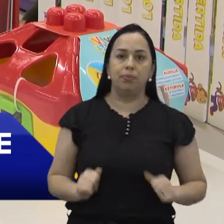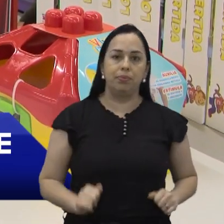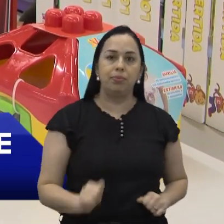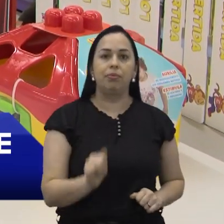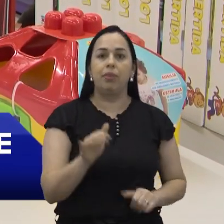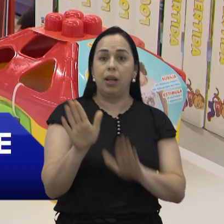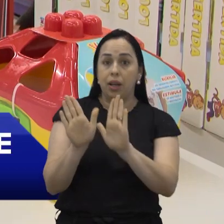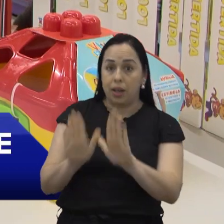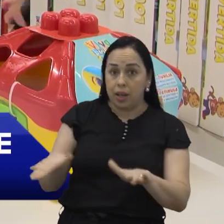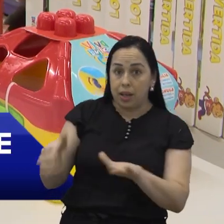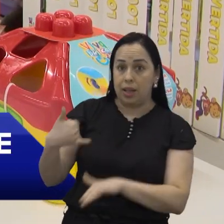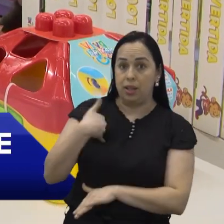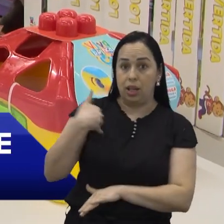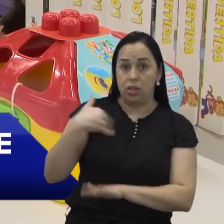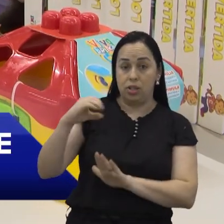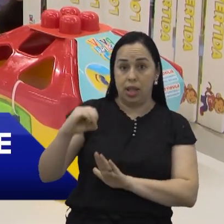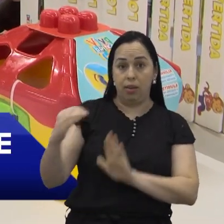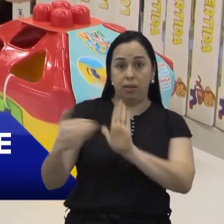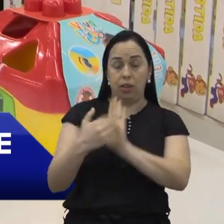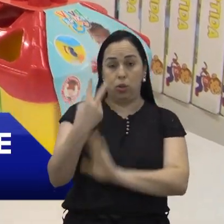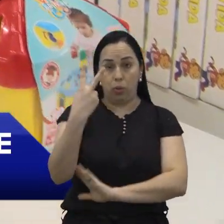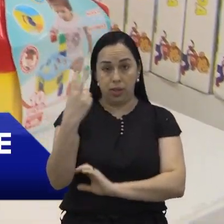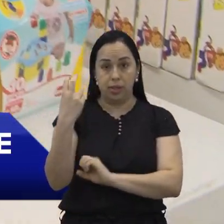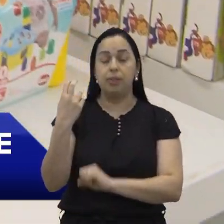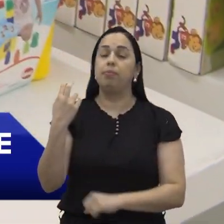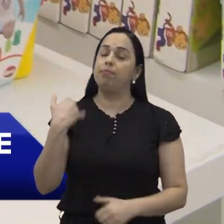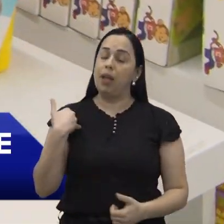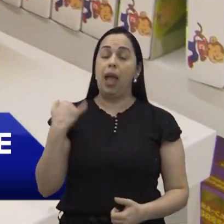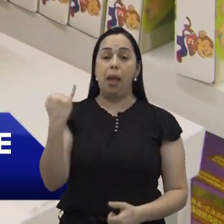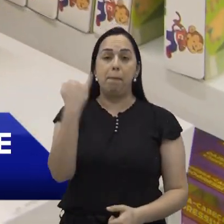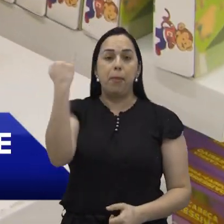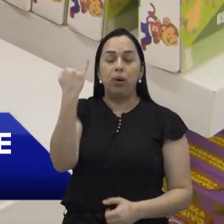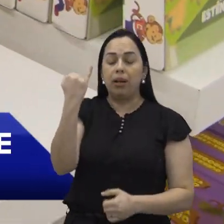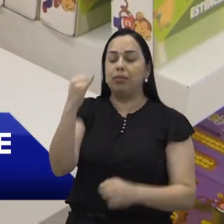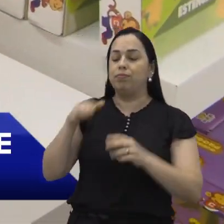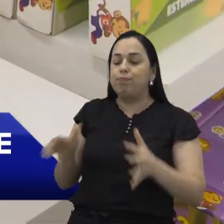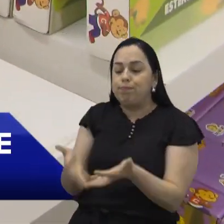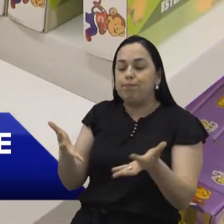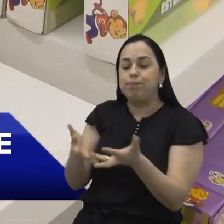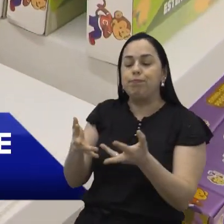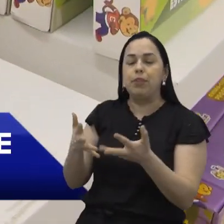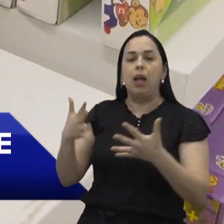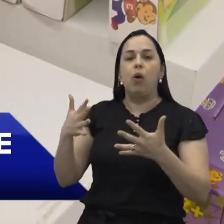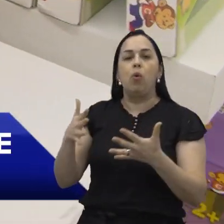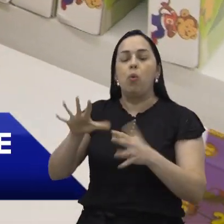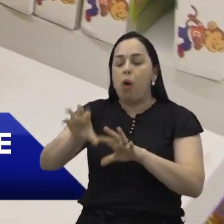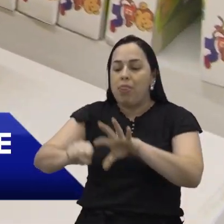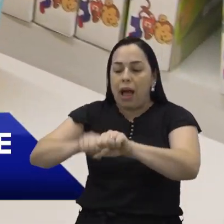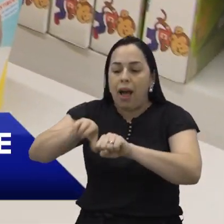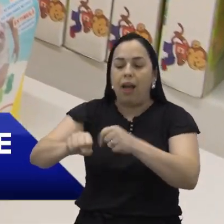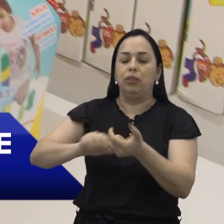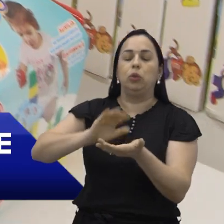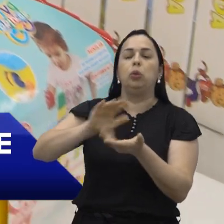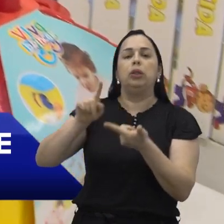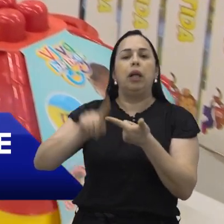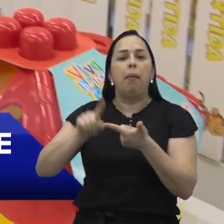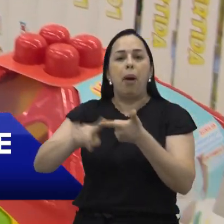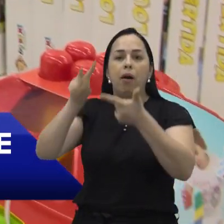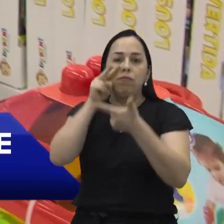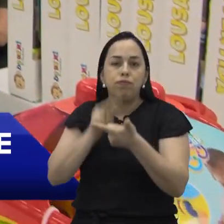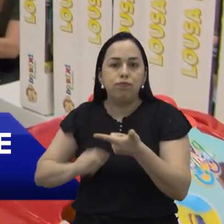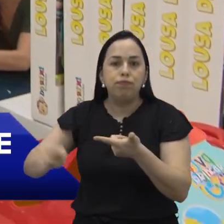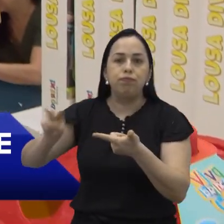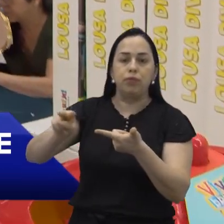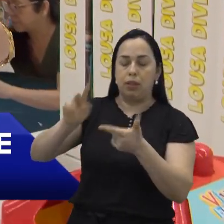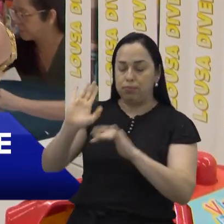de cada criança. Crianças de 0 a 2 anos, é muito importante estimular a parte sensorial. Então, a